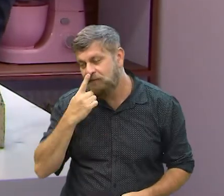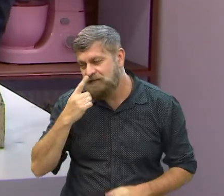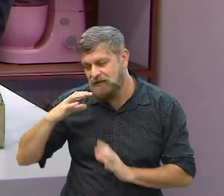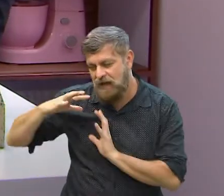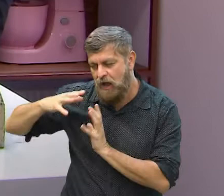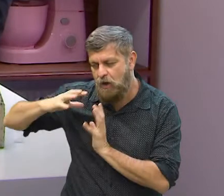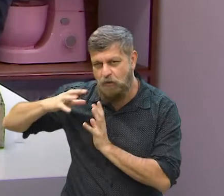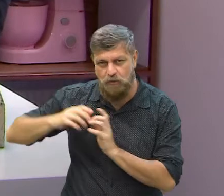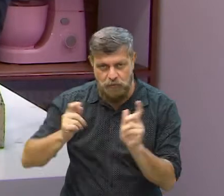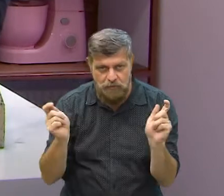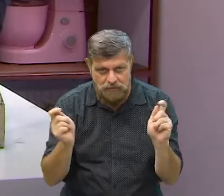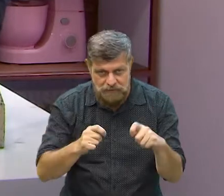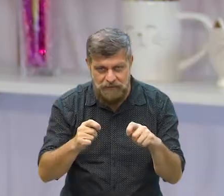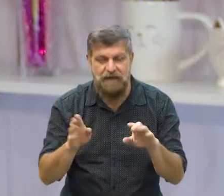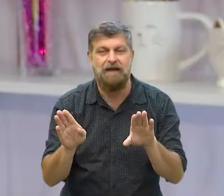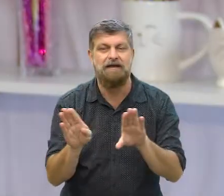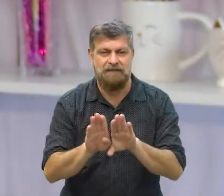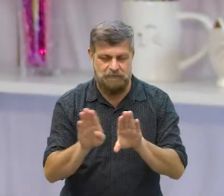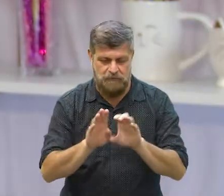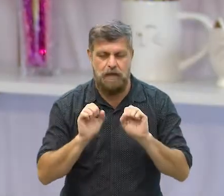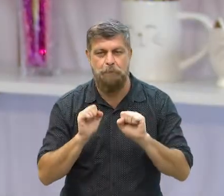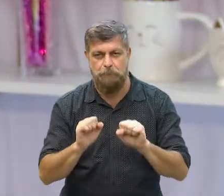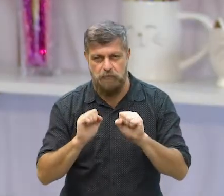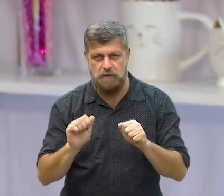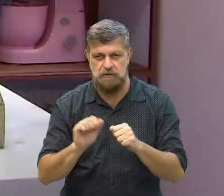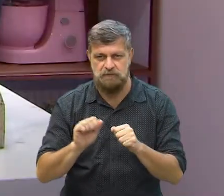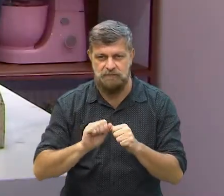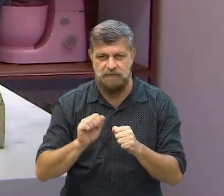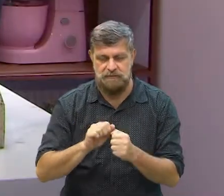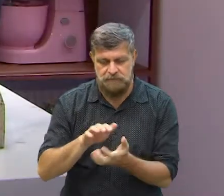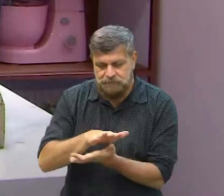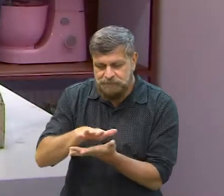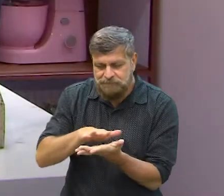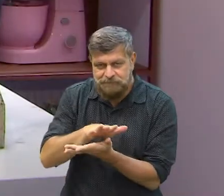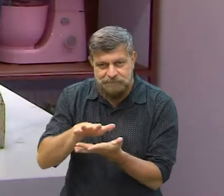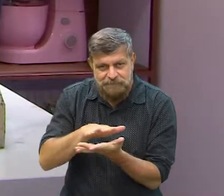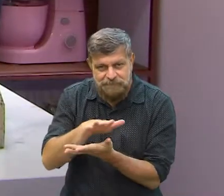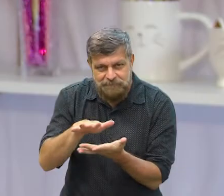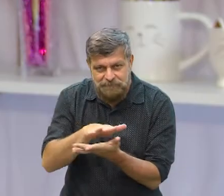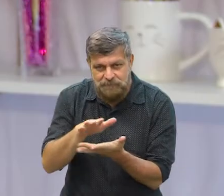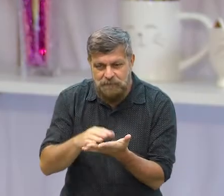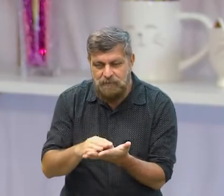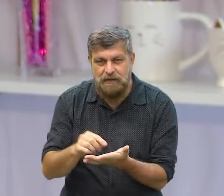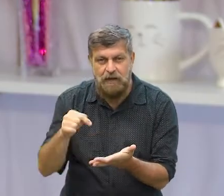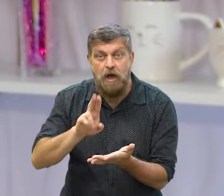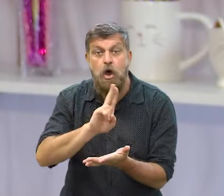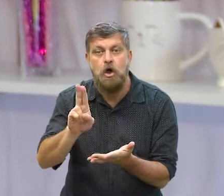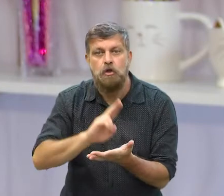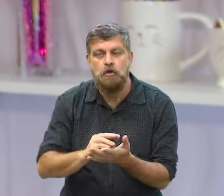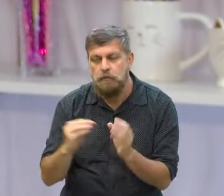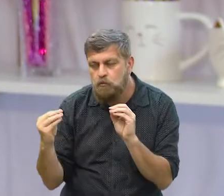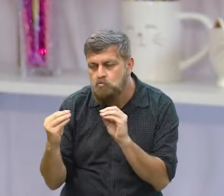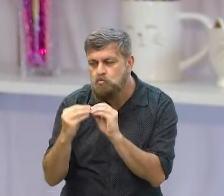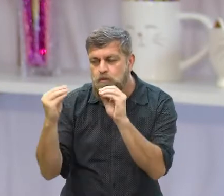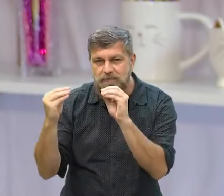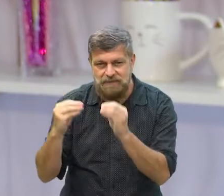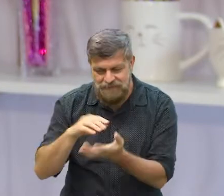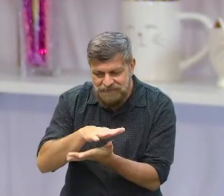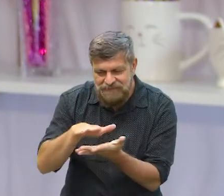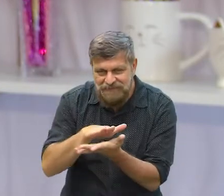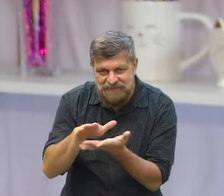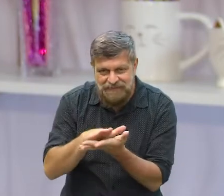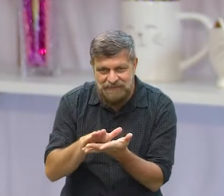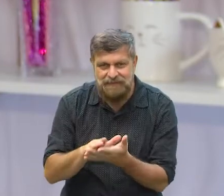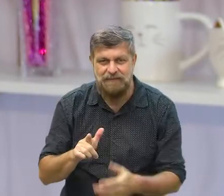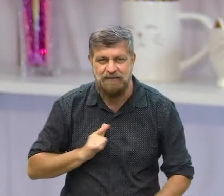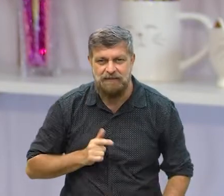na cobertura, né? Dá pra colocar, você pode fazer um beijinho. Olha de coco, só. E aí agregar aí no sabor.